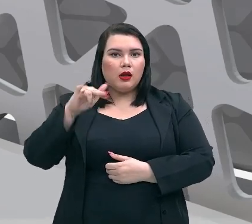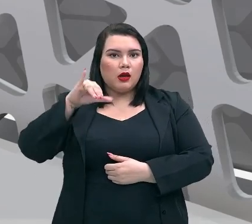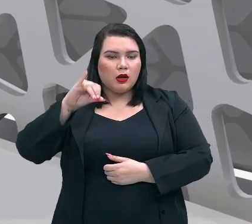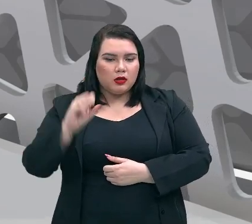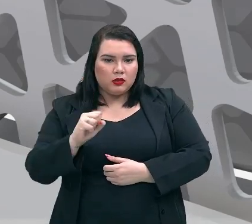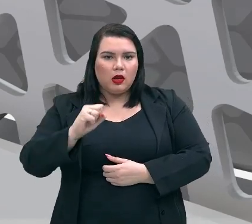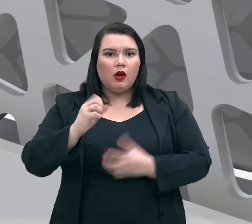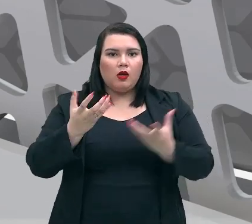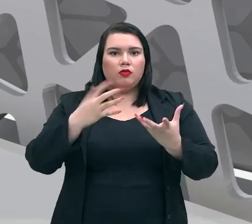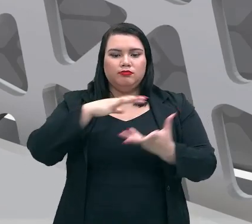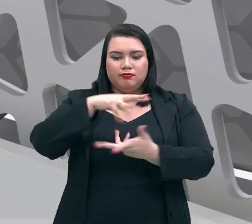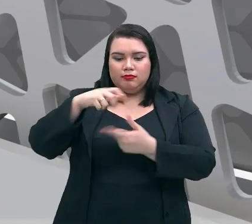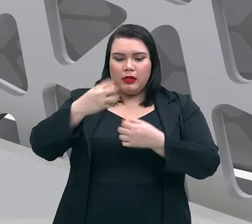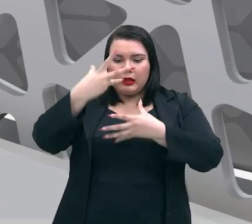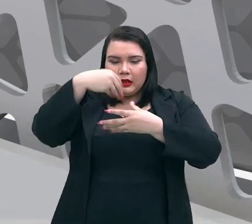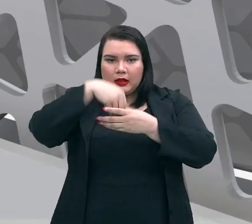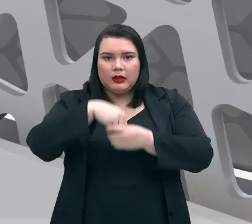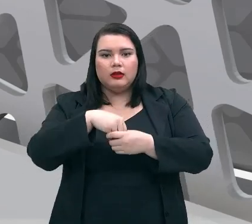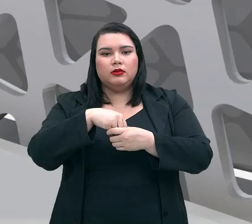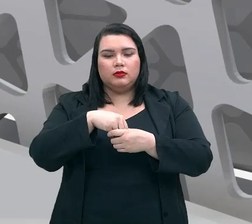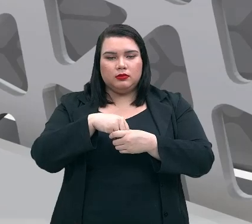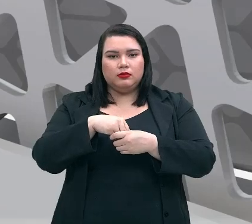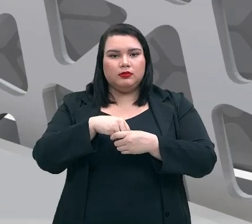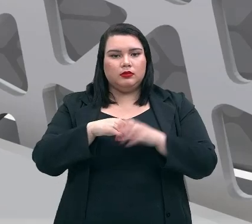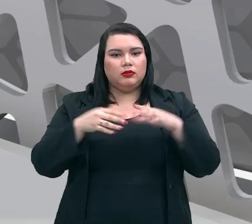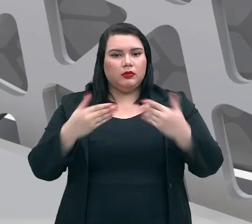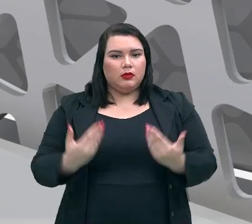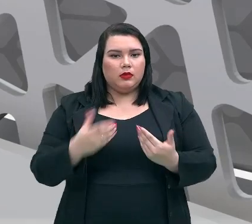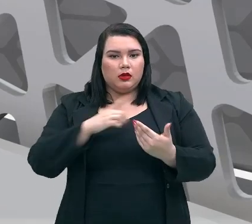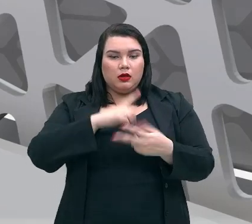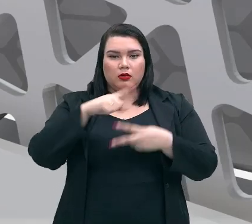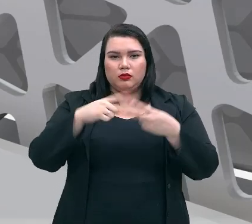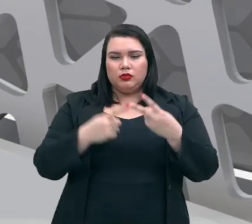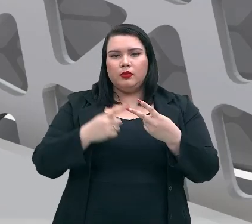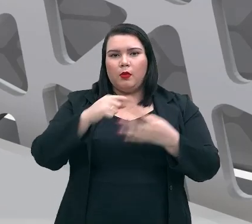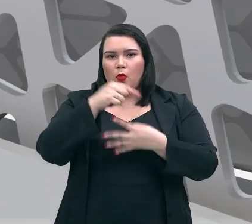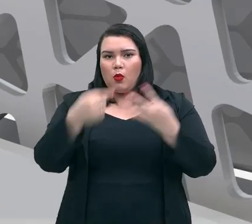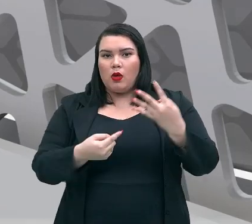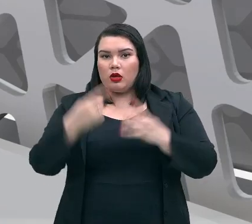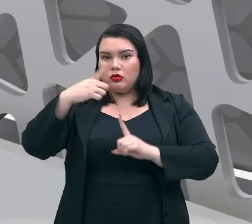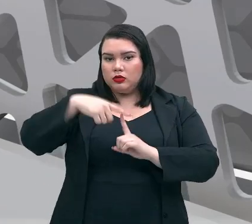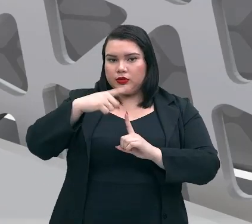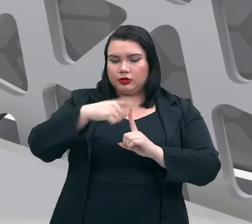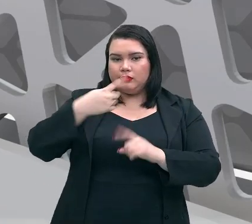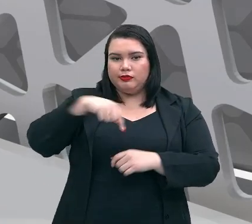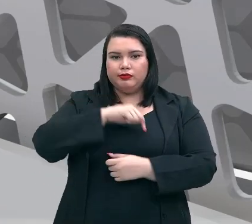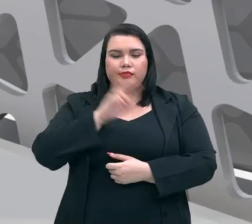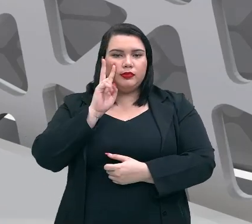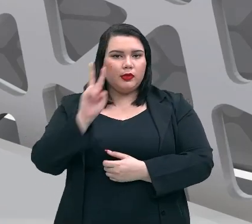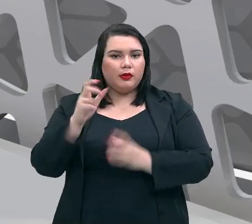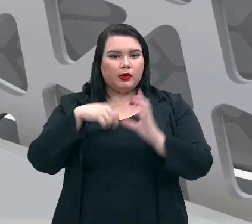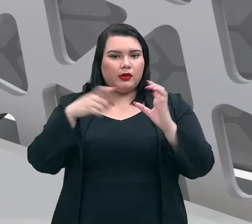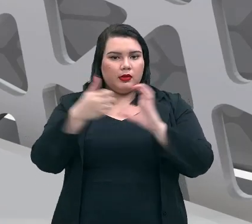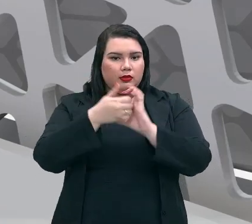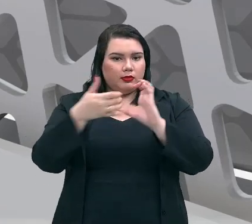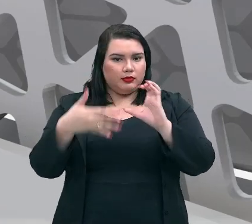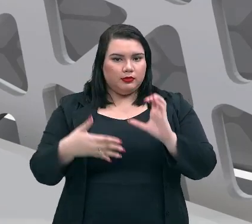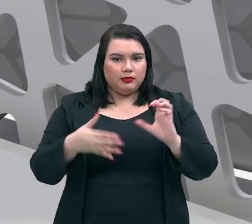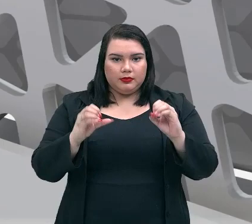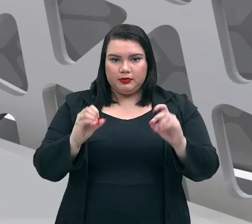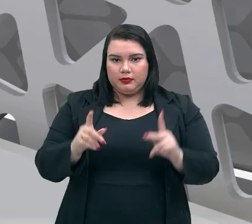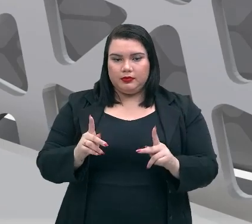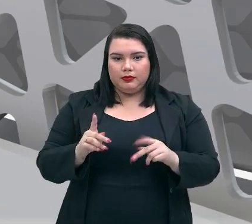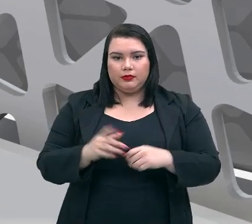Então, temos as exorreicas e as endorreicas, que são as mais comuns a gente observar aí através dessas características,